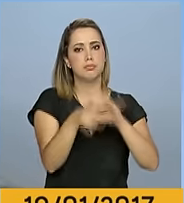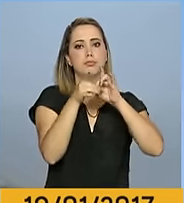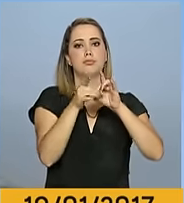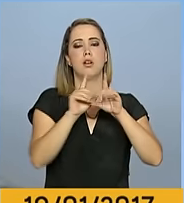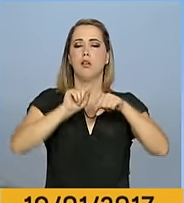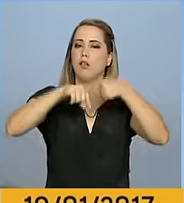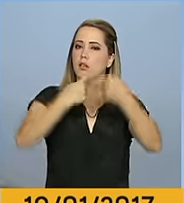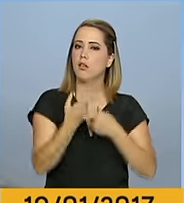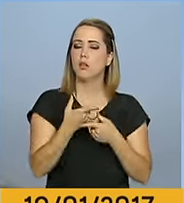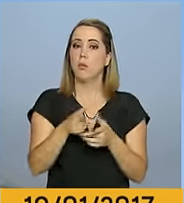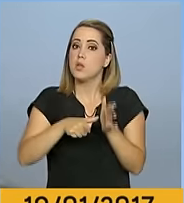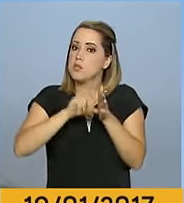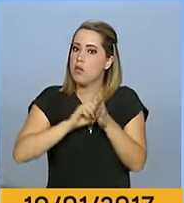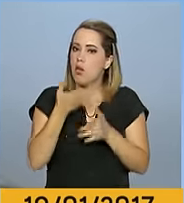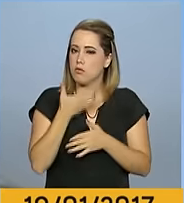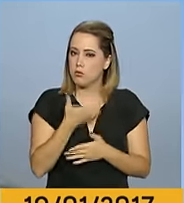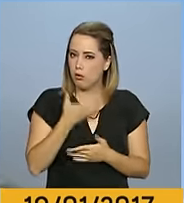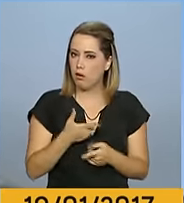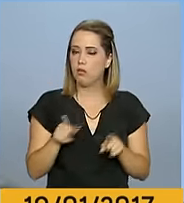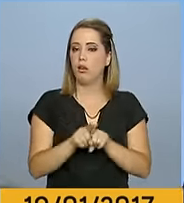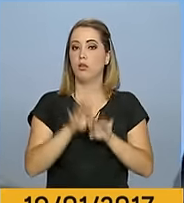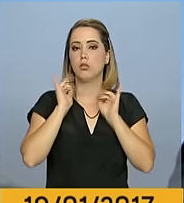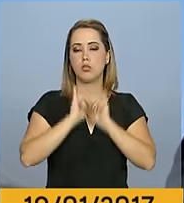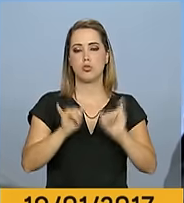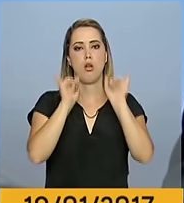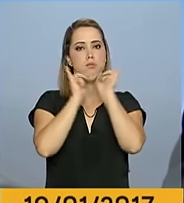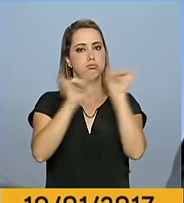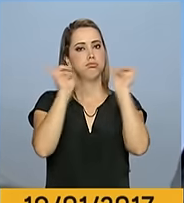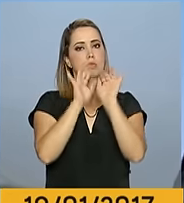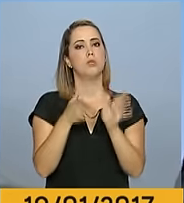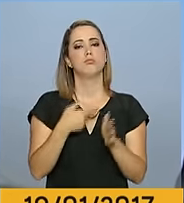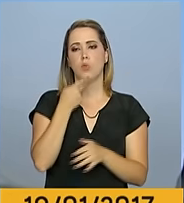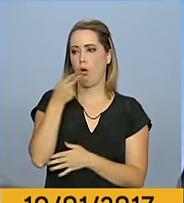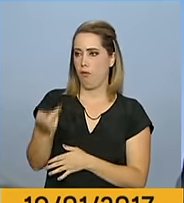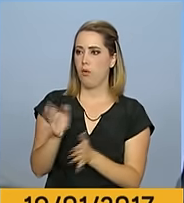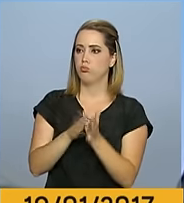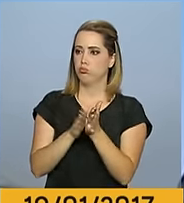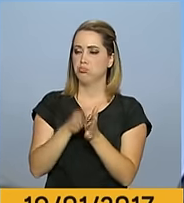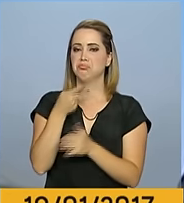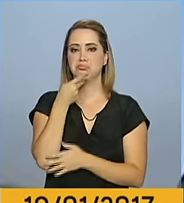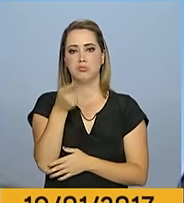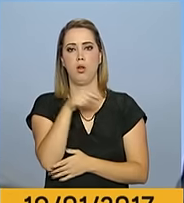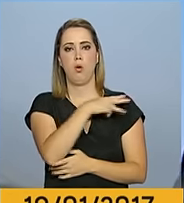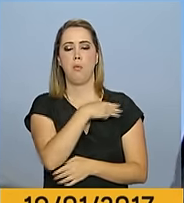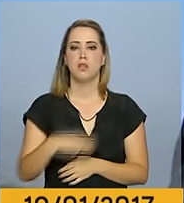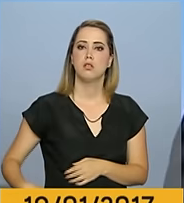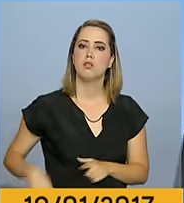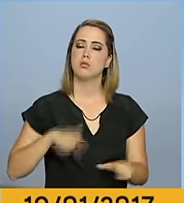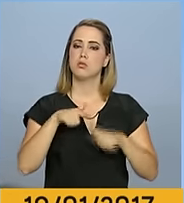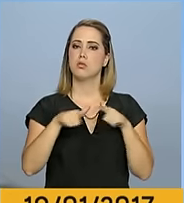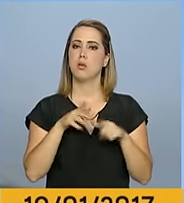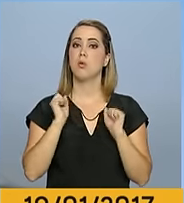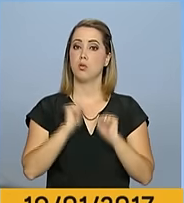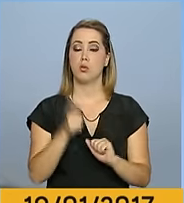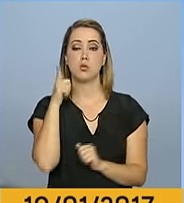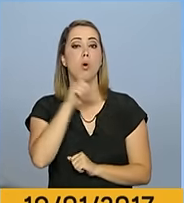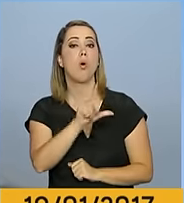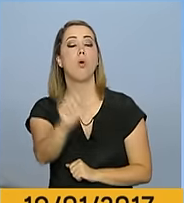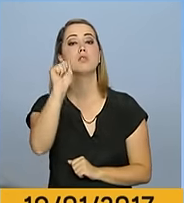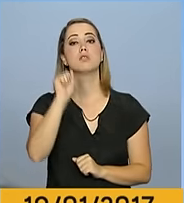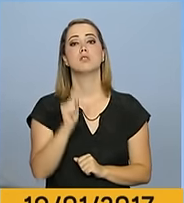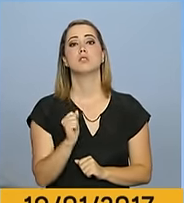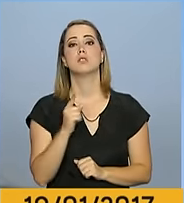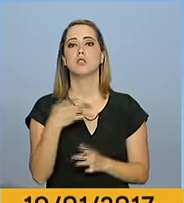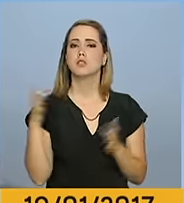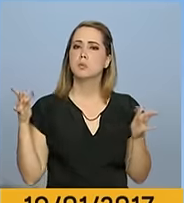Natal, nós anunciamos, e aqui faço uma menção muito elogiosa ao nosso ministro do Trabalho, nós conseguimos fazer